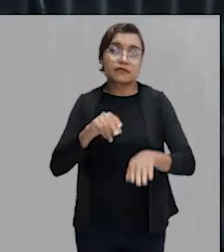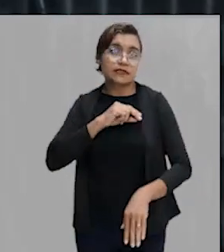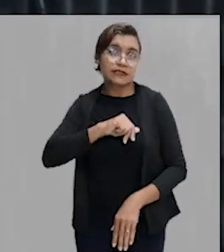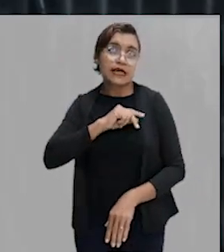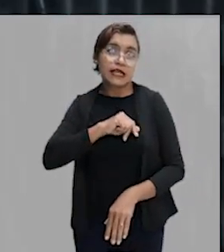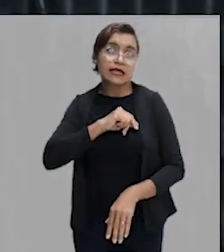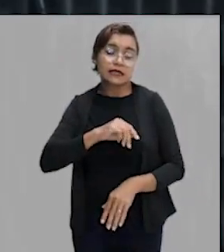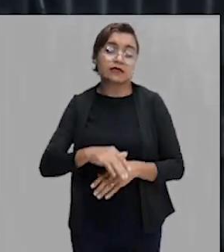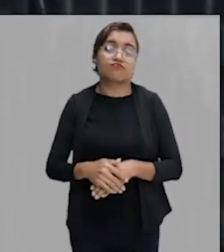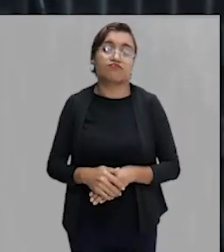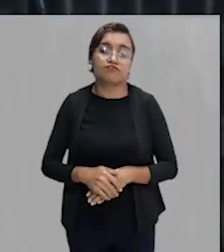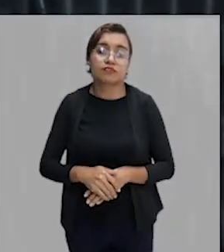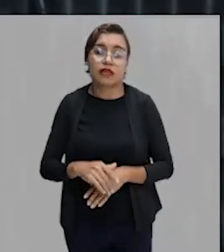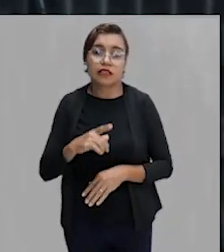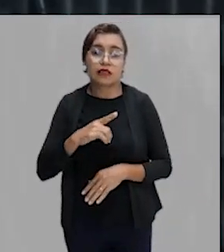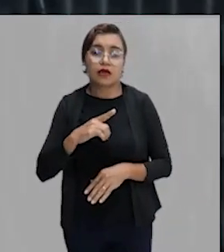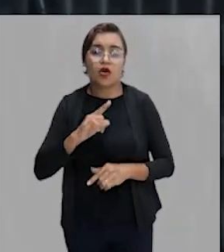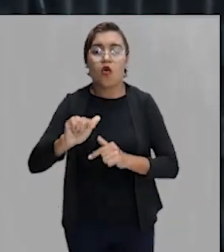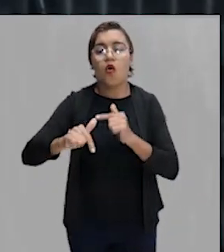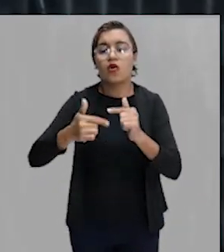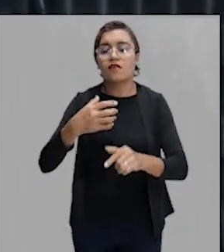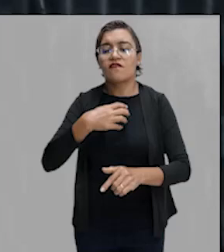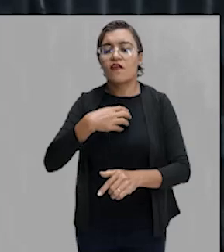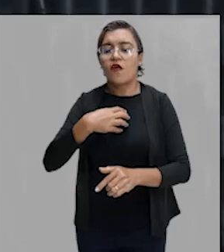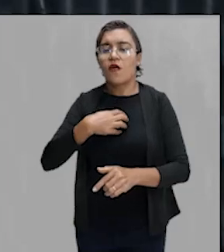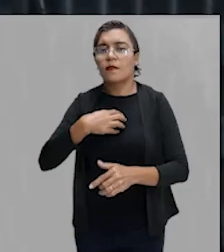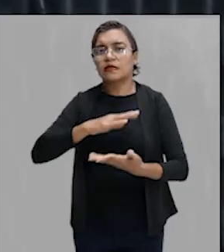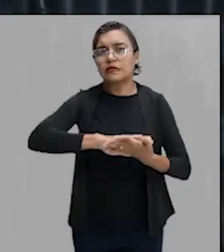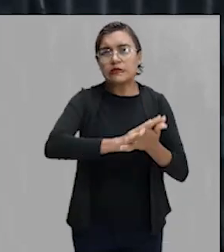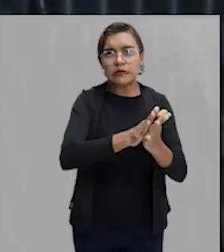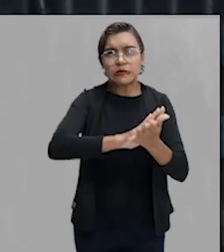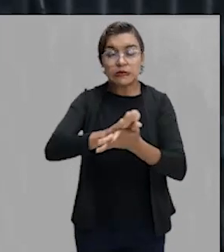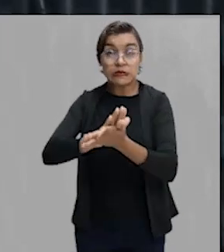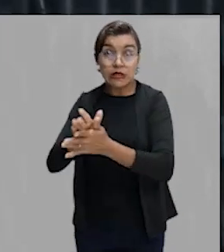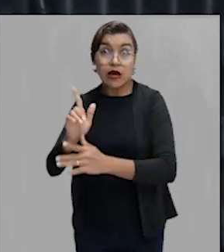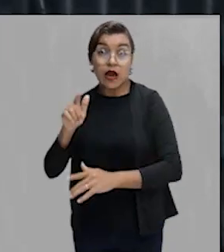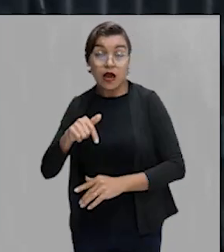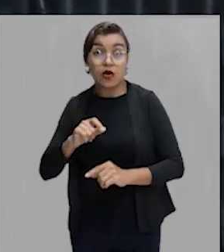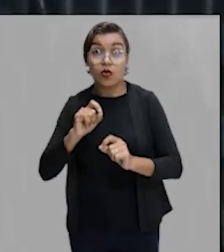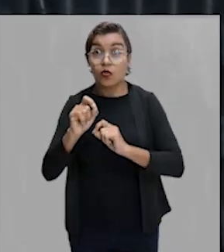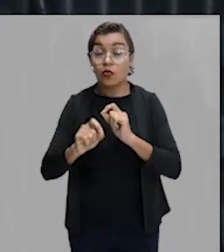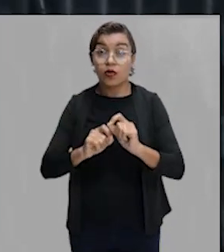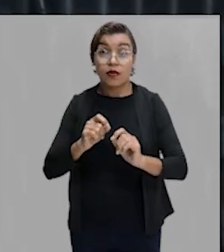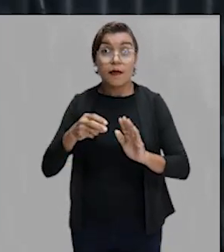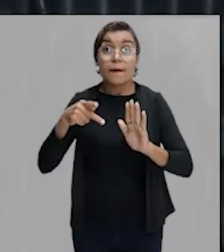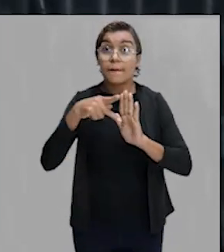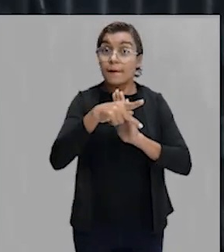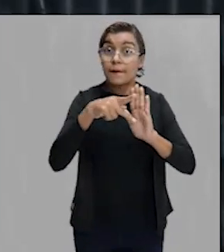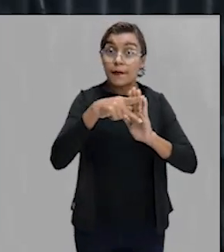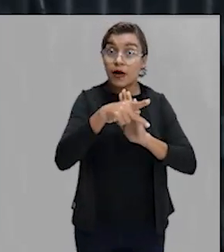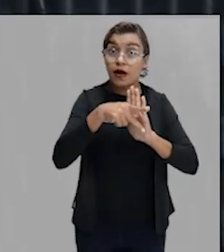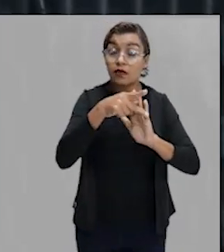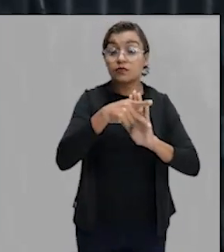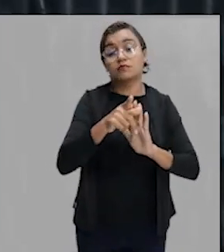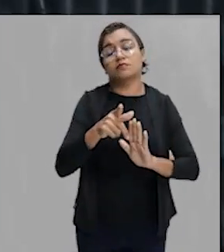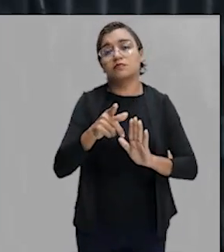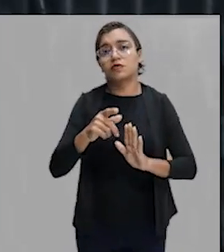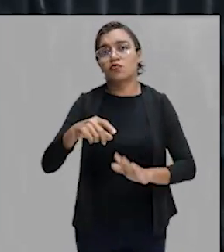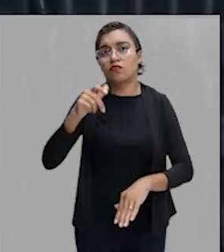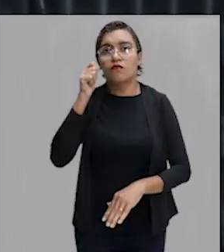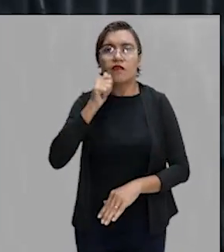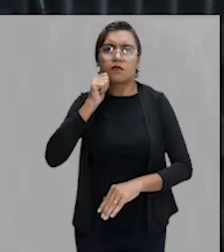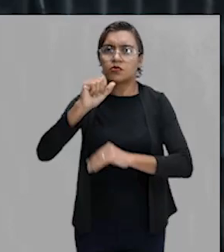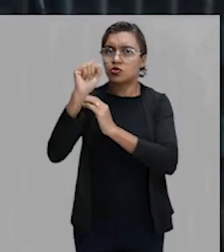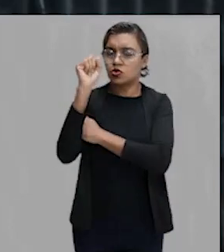E todas as outras formas de discriminação também. Então são pautas que o feminismo em geral passa a defender desde a